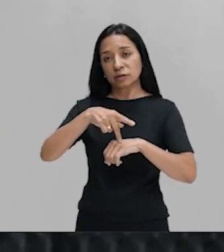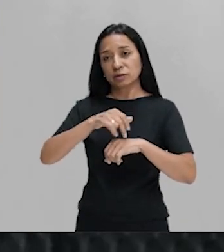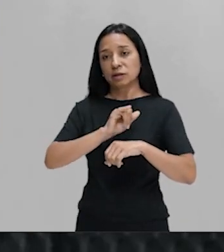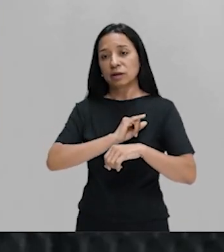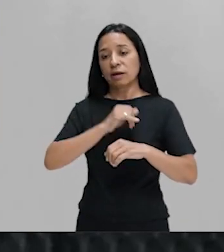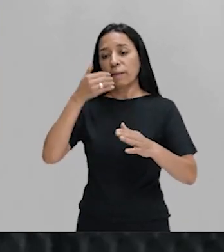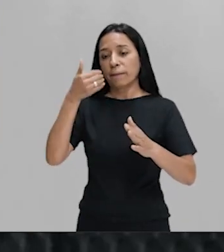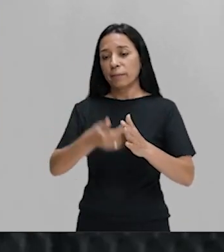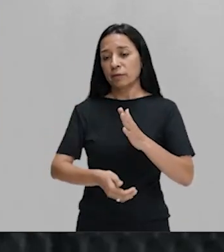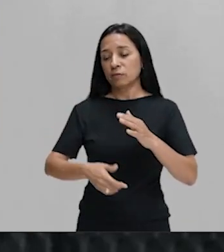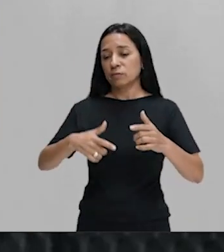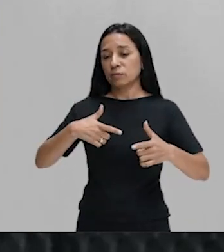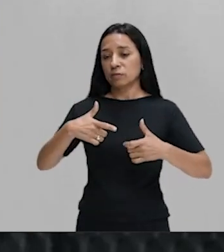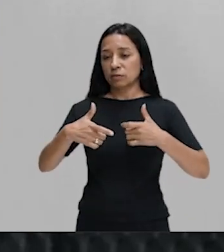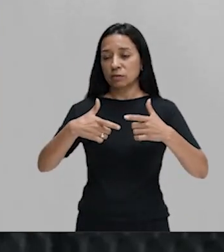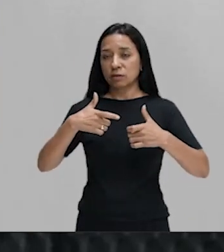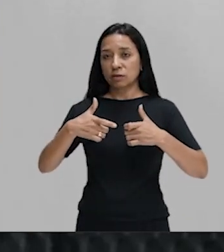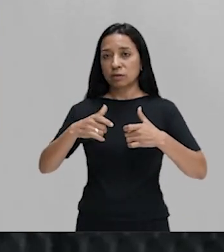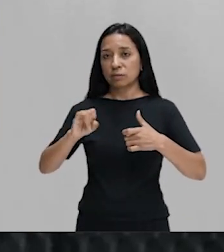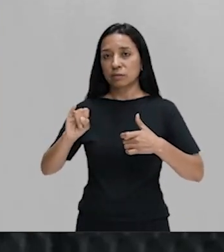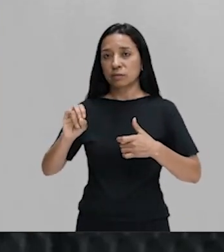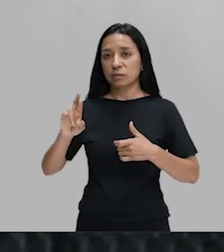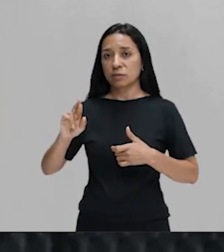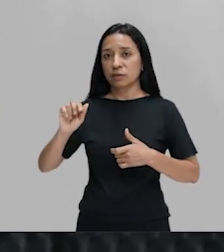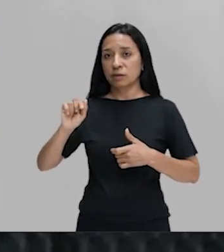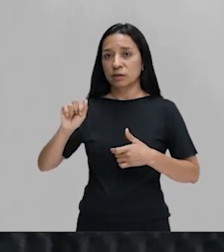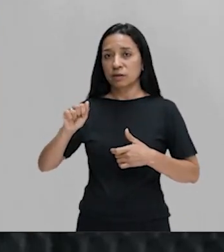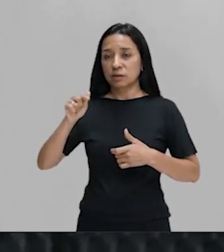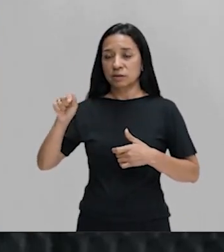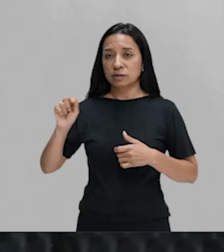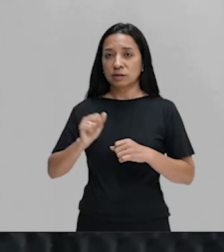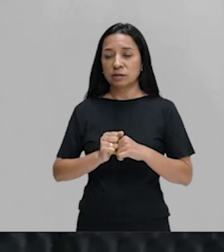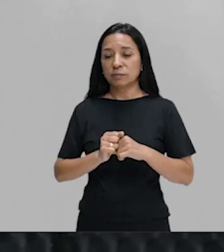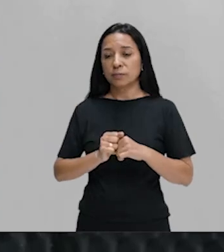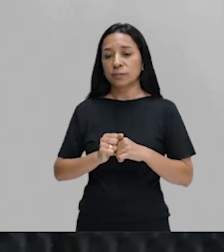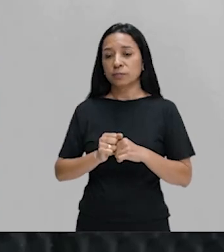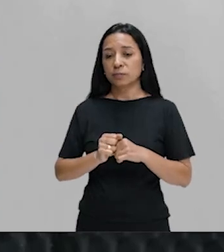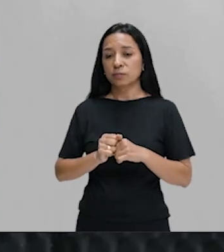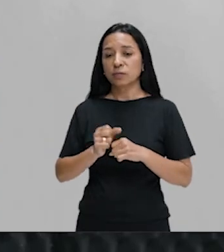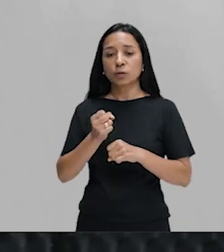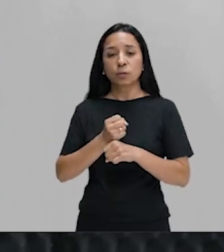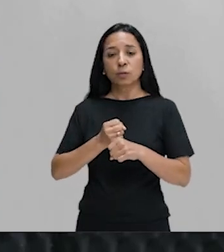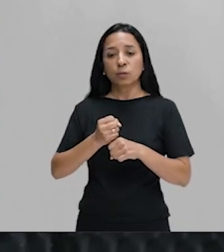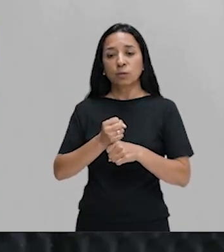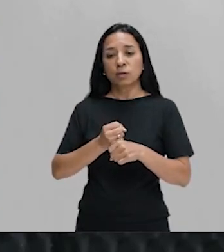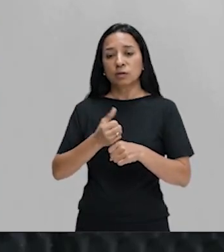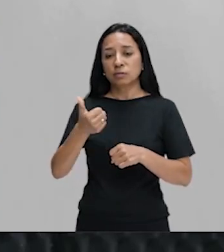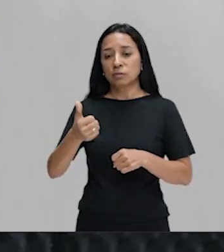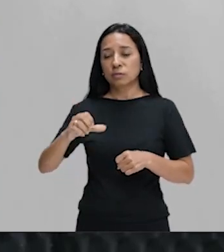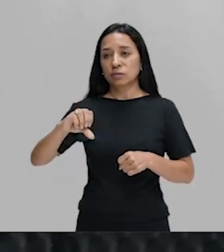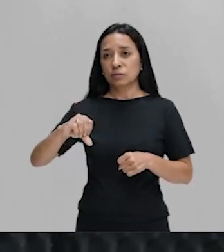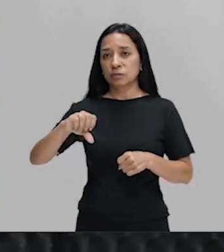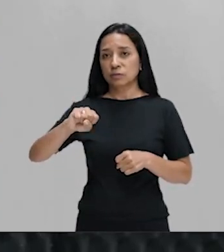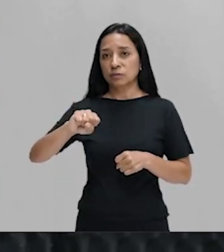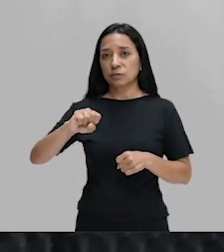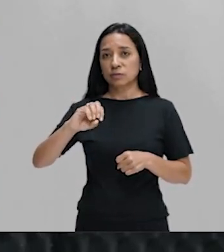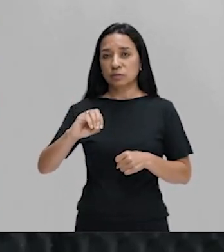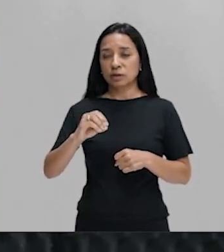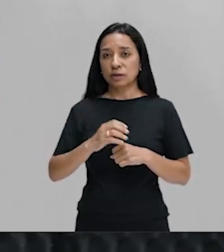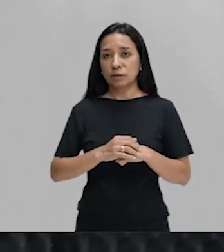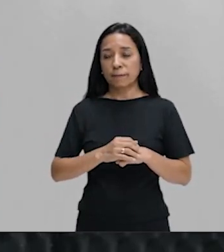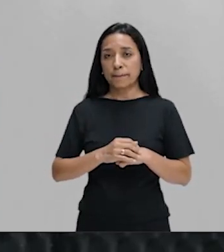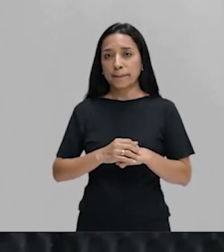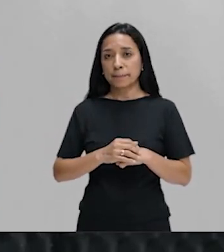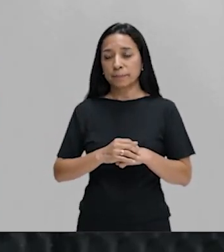o Irã, na década de 1980, nós tivemos ali o conflito entre Irã e Iraque, inclusive na época da